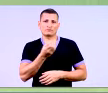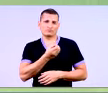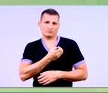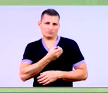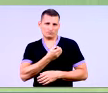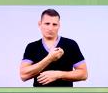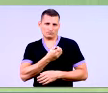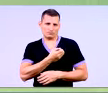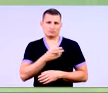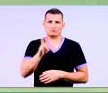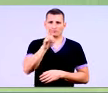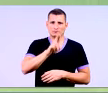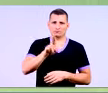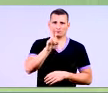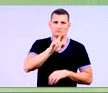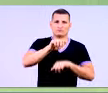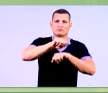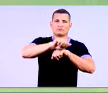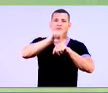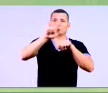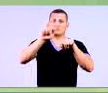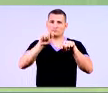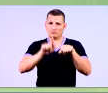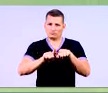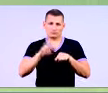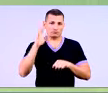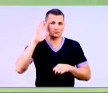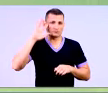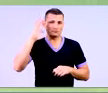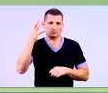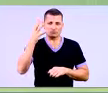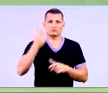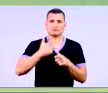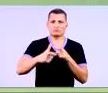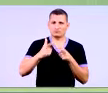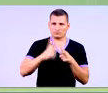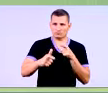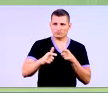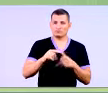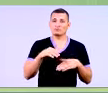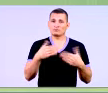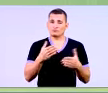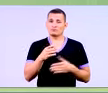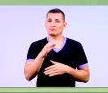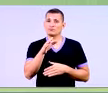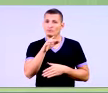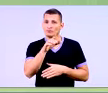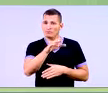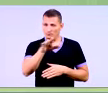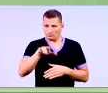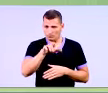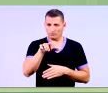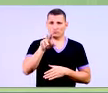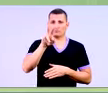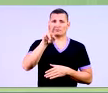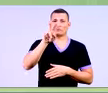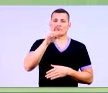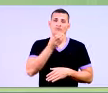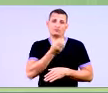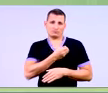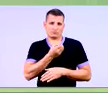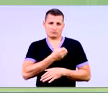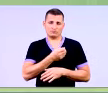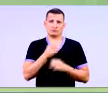algoritmo para resolução de um problema então esses valores podem ser o que